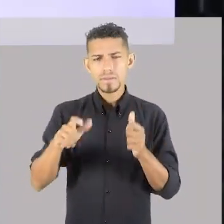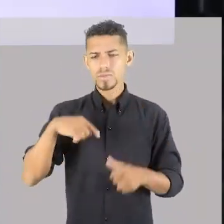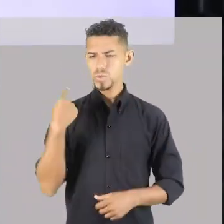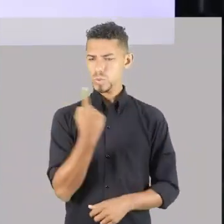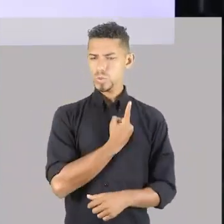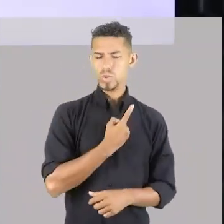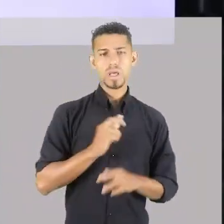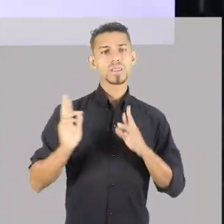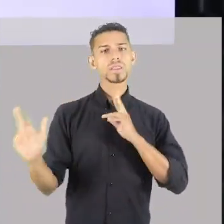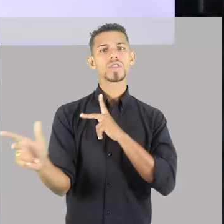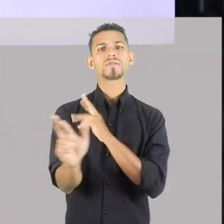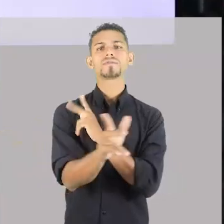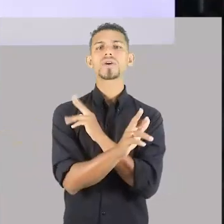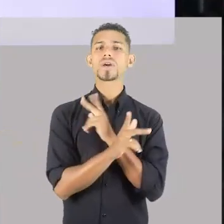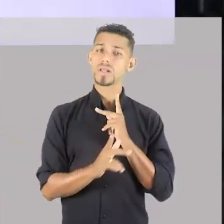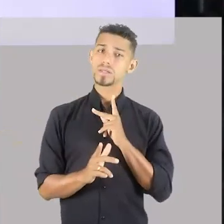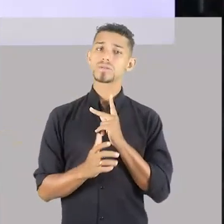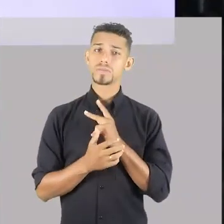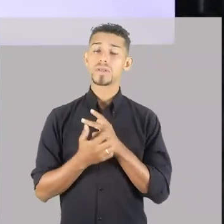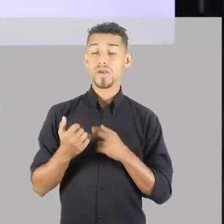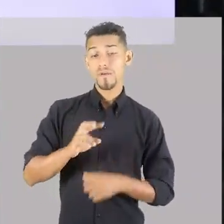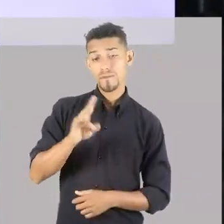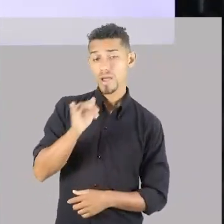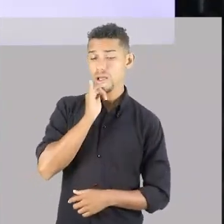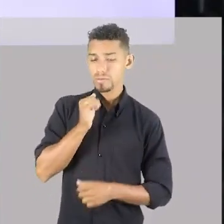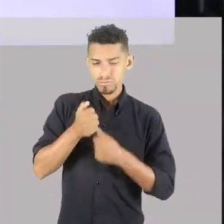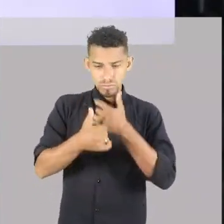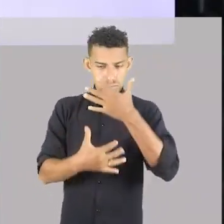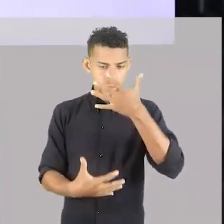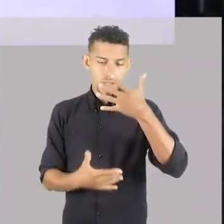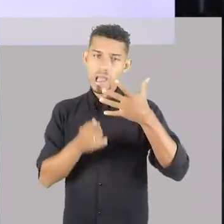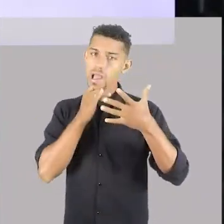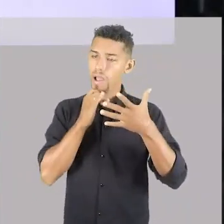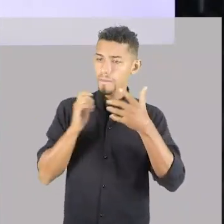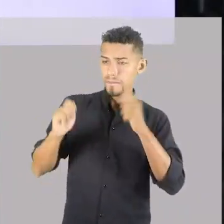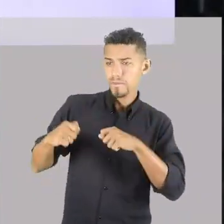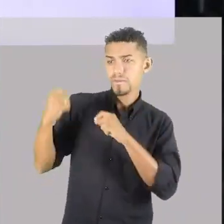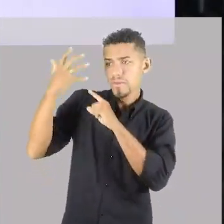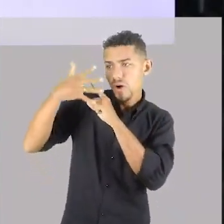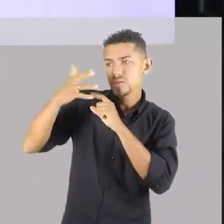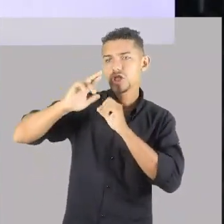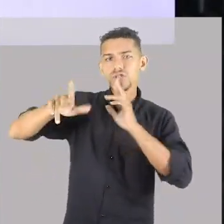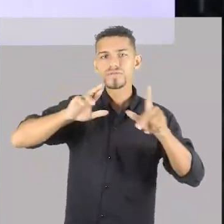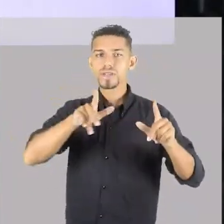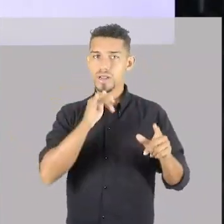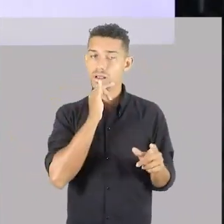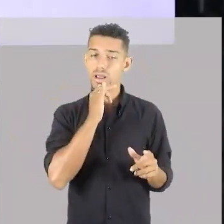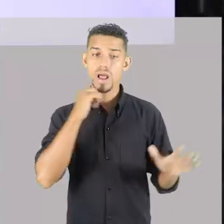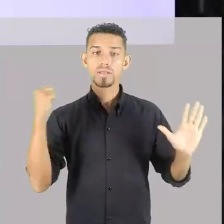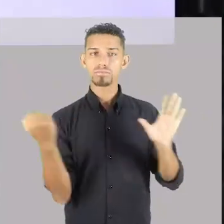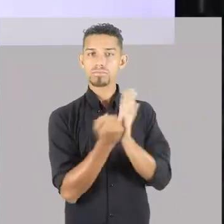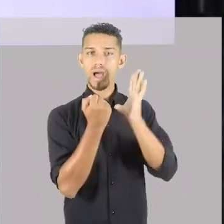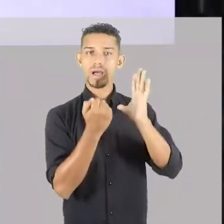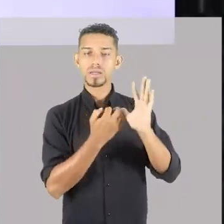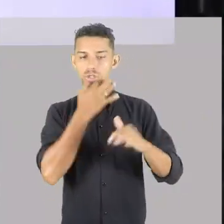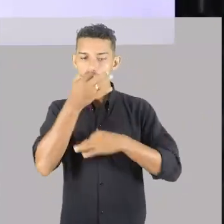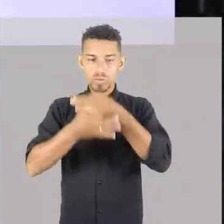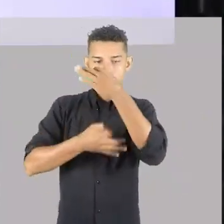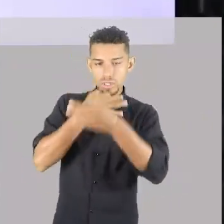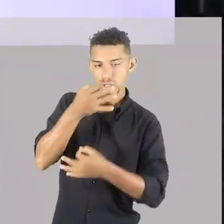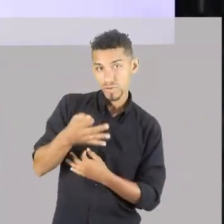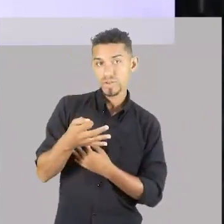nós de maneiras diferentes. Então, nós vamos externar isso de formas diferentes. Então, isso são marcas de